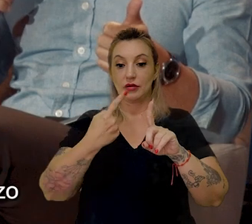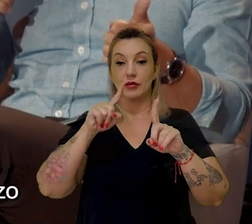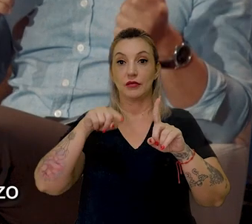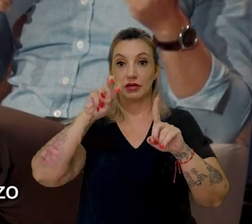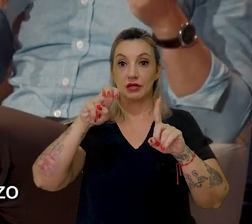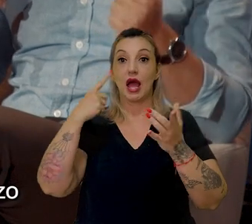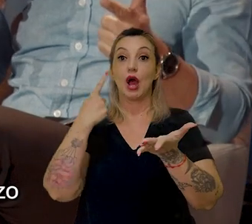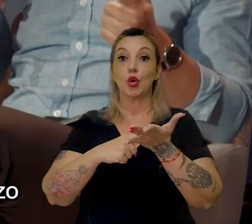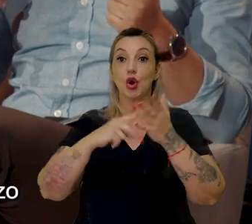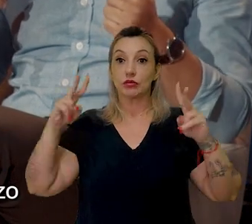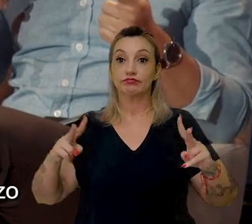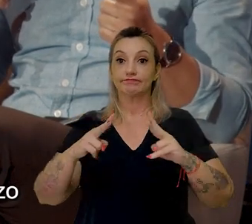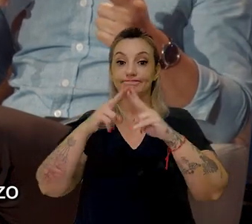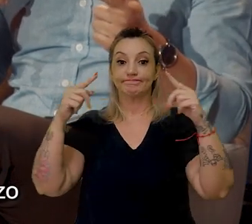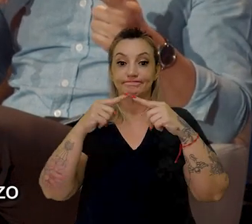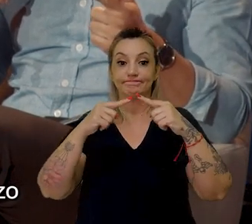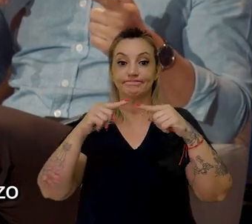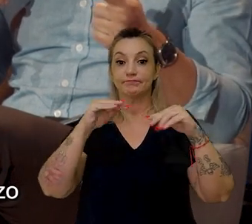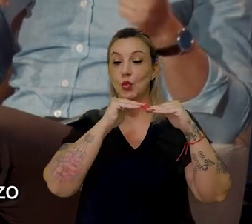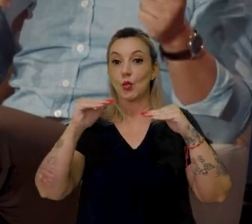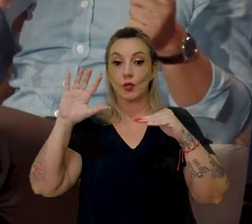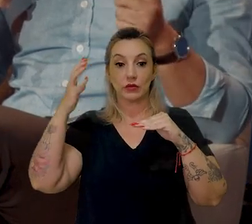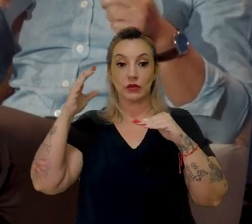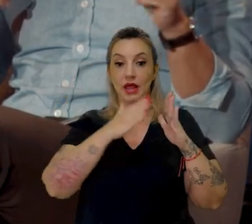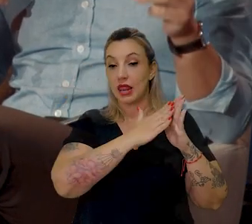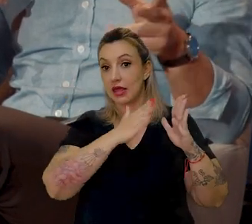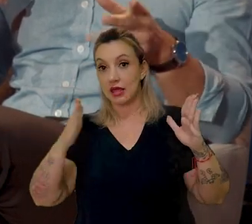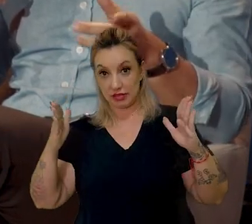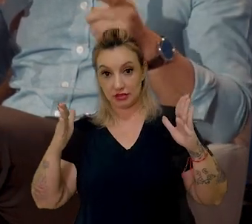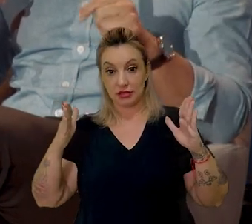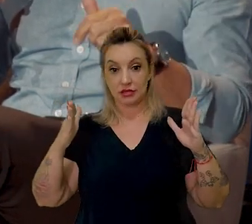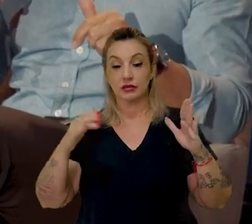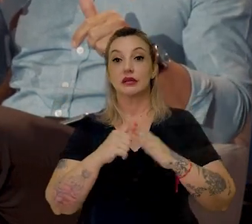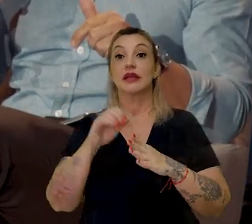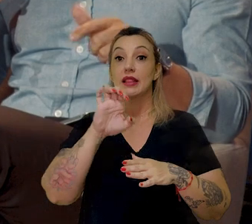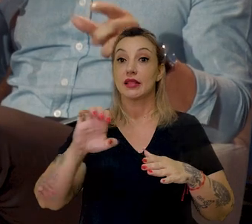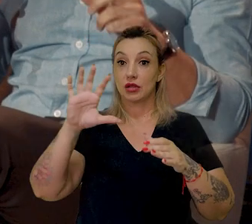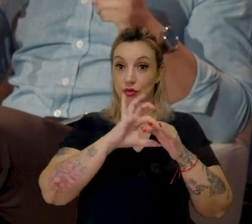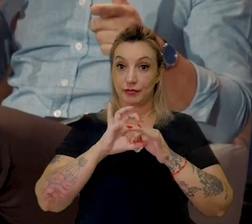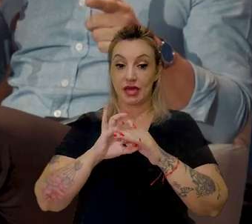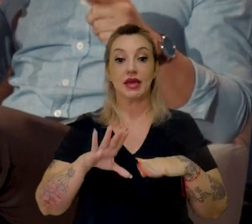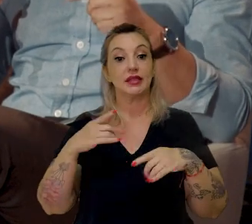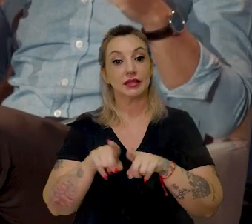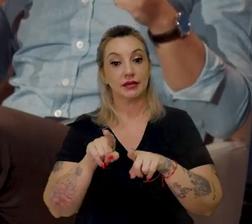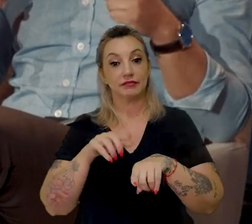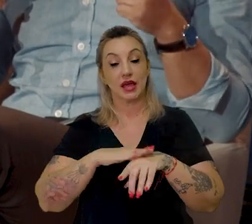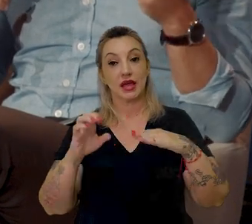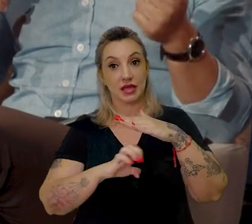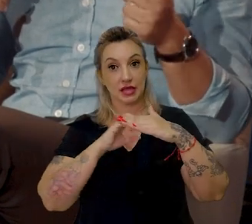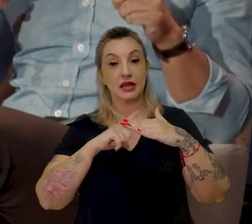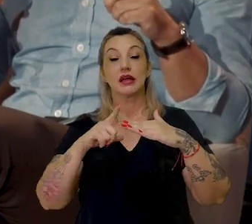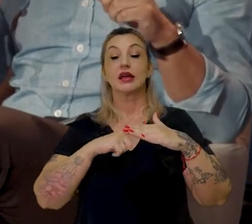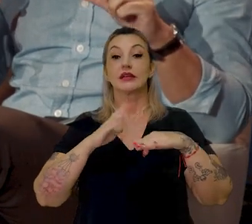Paris em linha com o objetivo de neutralidade climática de longo prazo que é o longterm strategy da União Europeia e mais as empresas